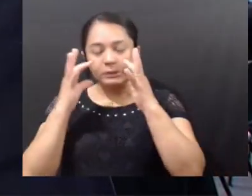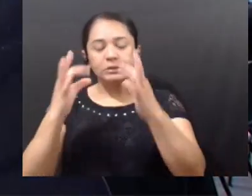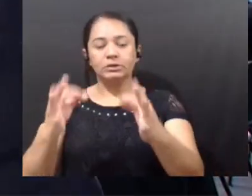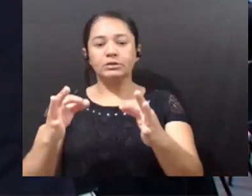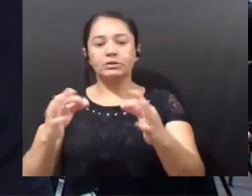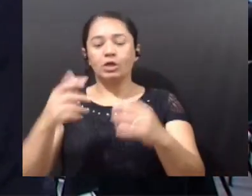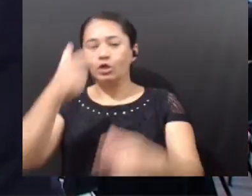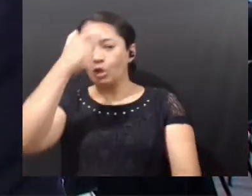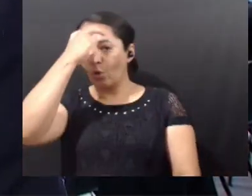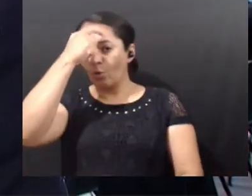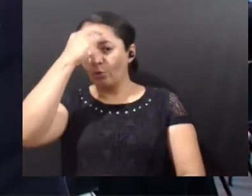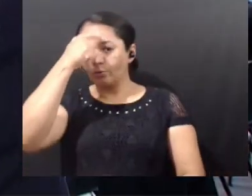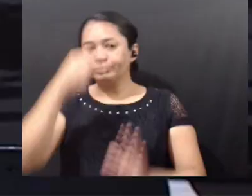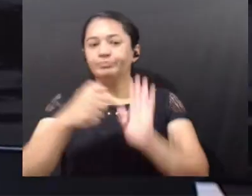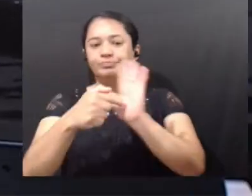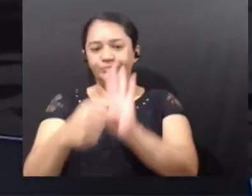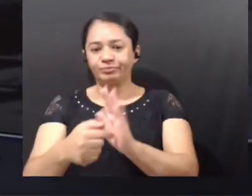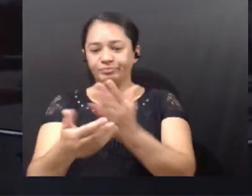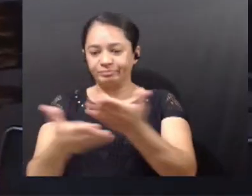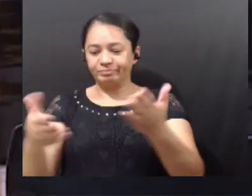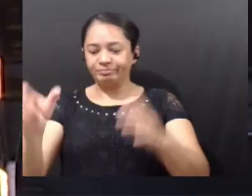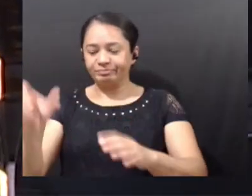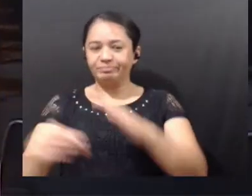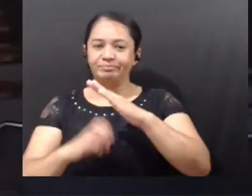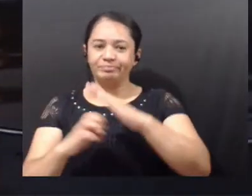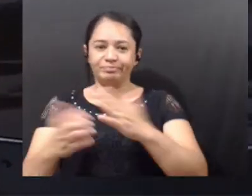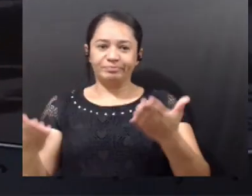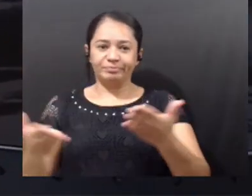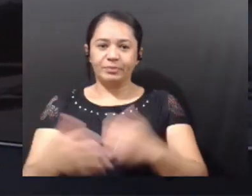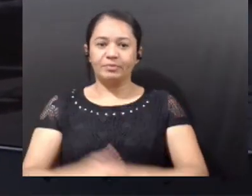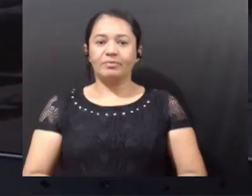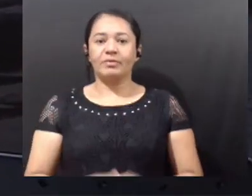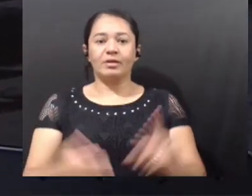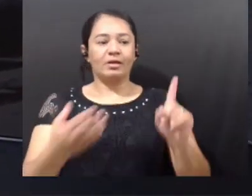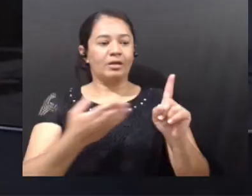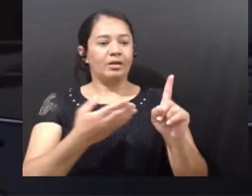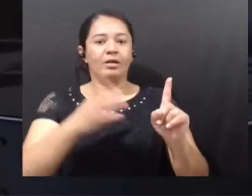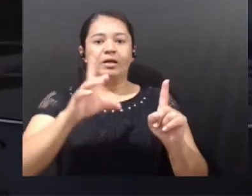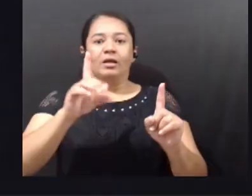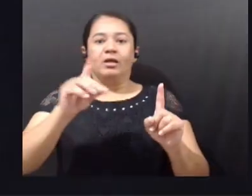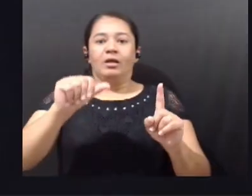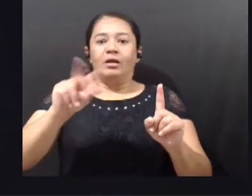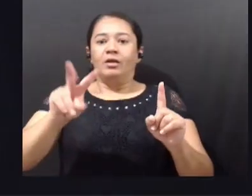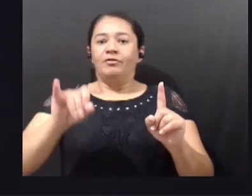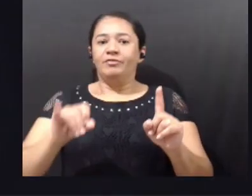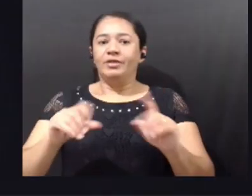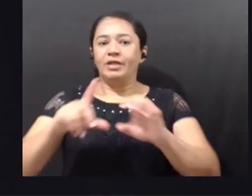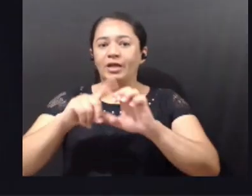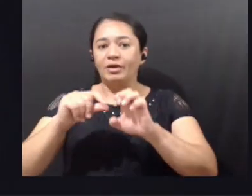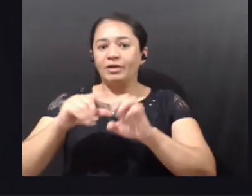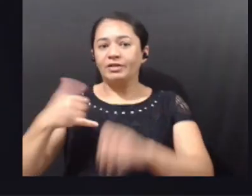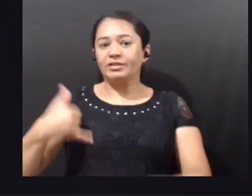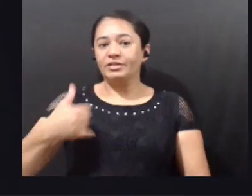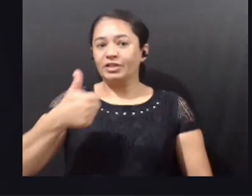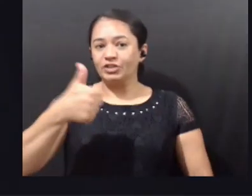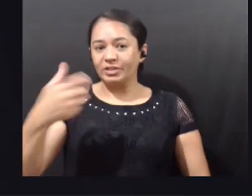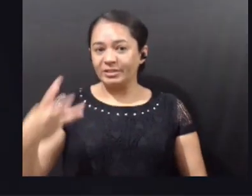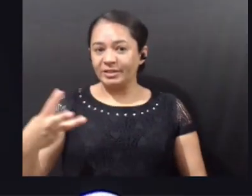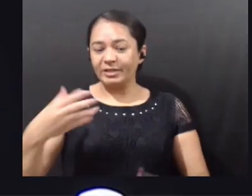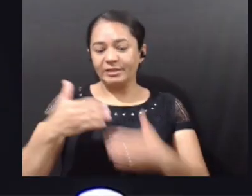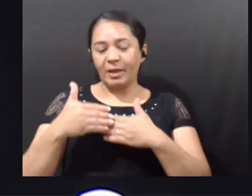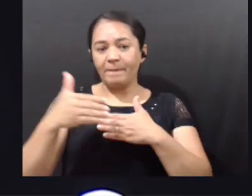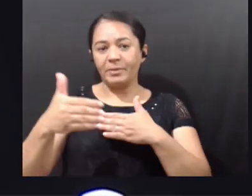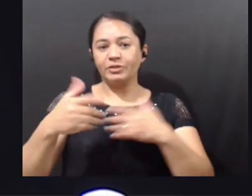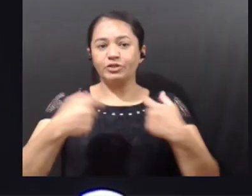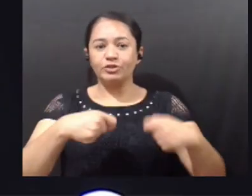trouxe para esses empresários hoje aqui. Davi Braga, que empreende desde os 13 anos, a partir de uma necessidade que teve